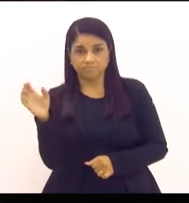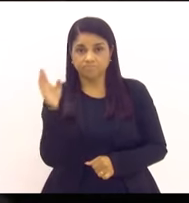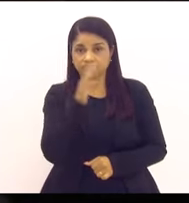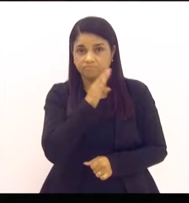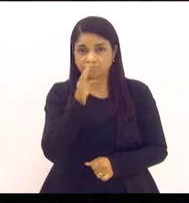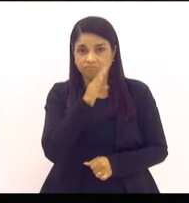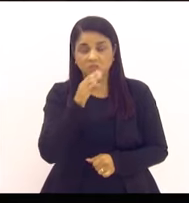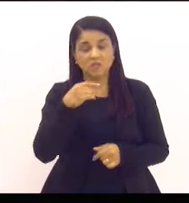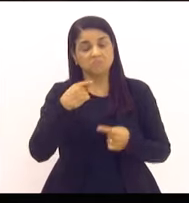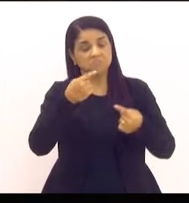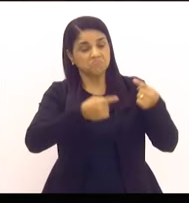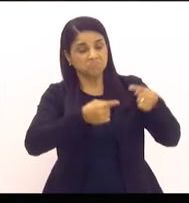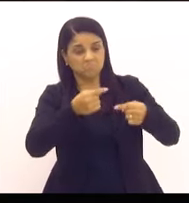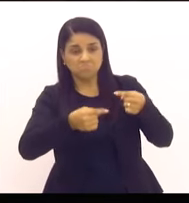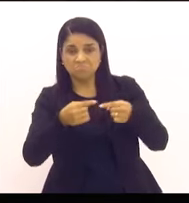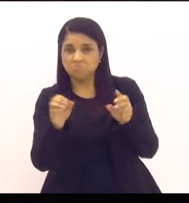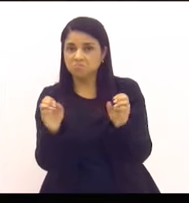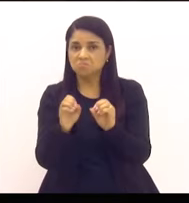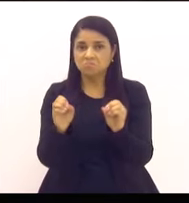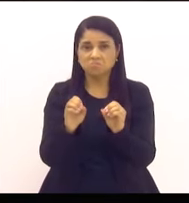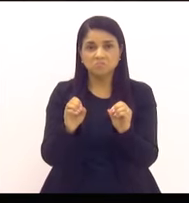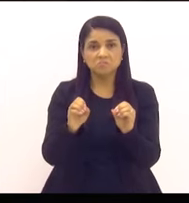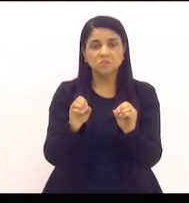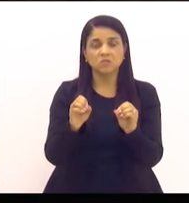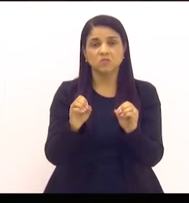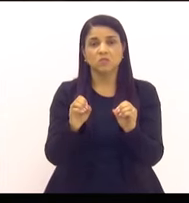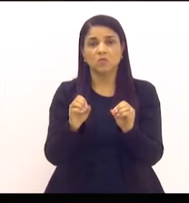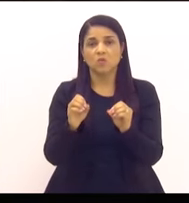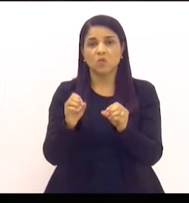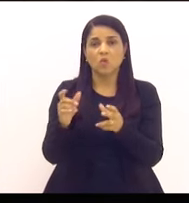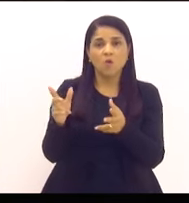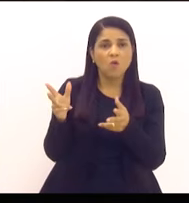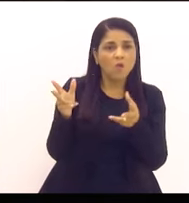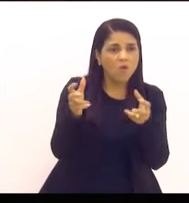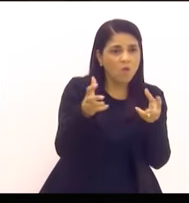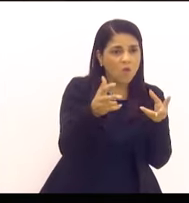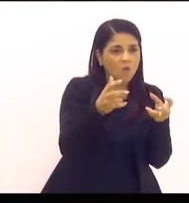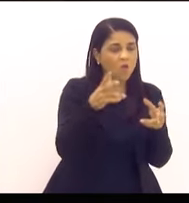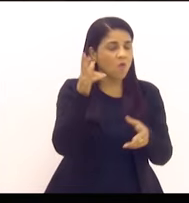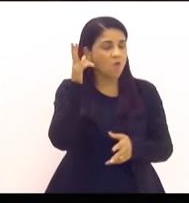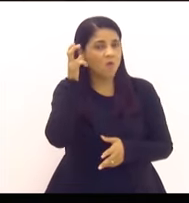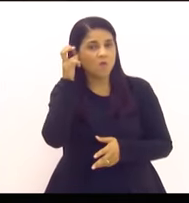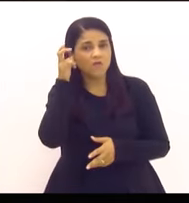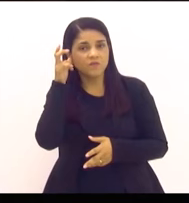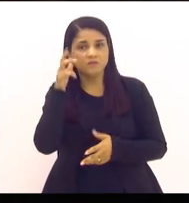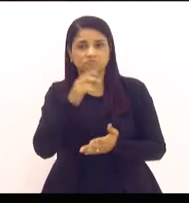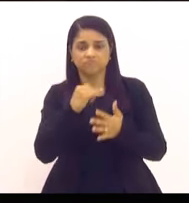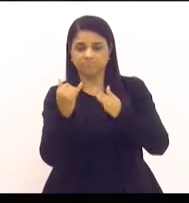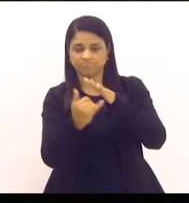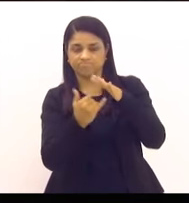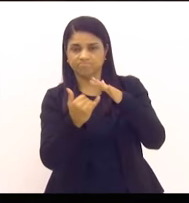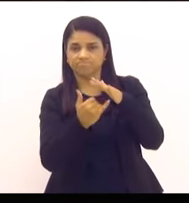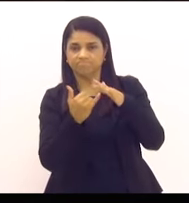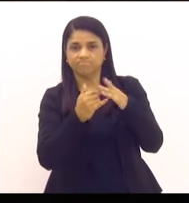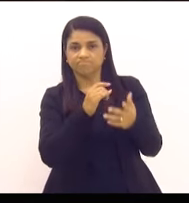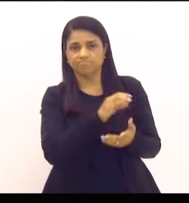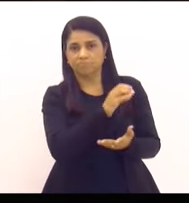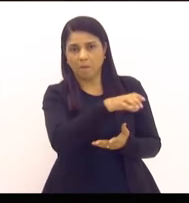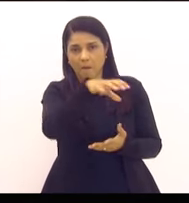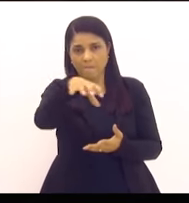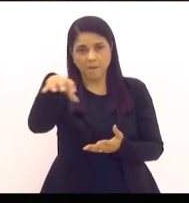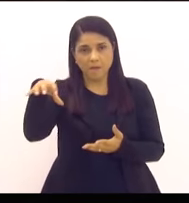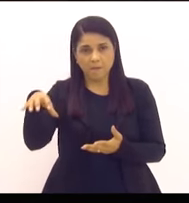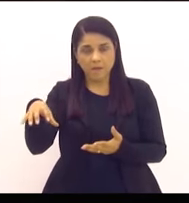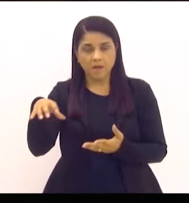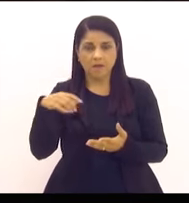aprofundamento dos debates, ouvindo os diversos segmentos. É isso que nós estamos